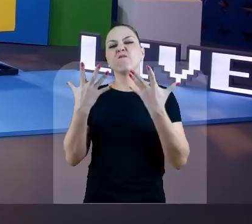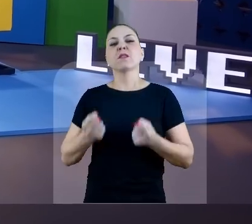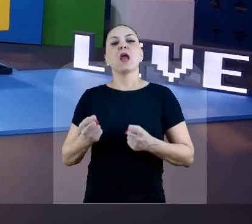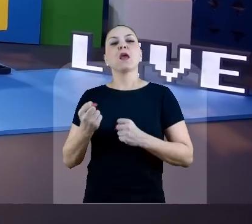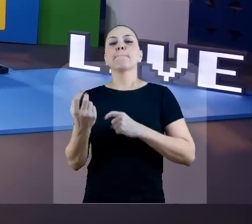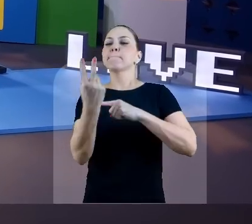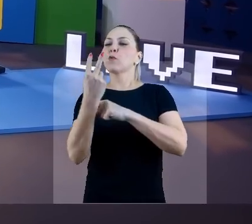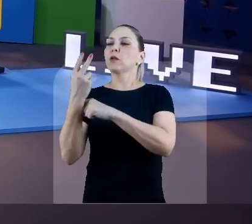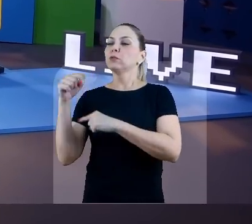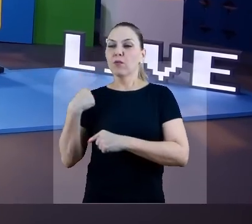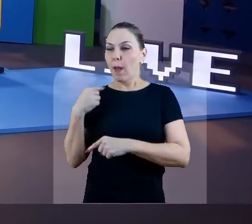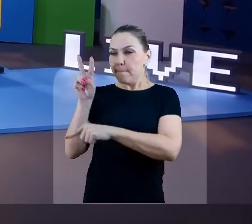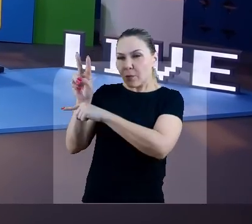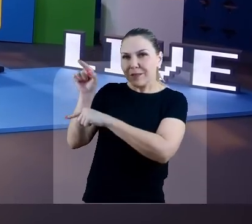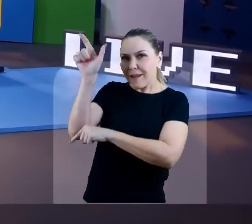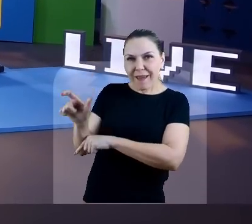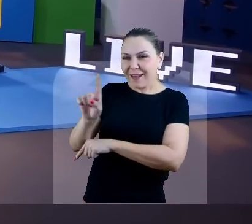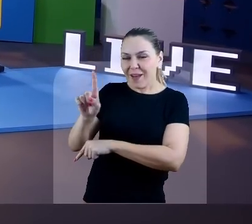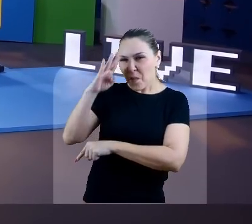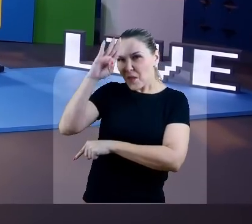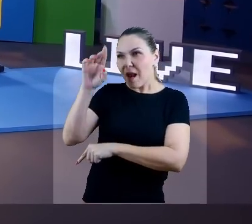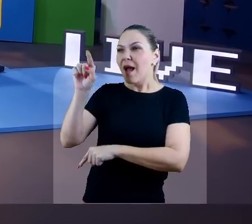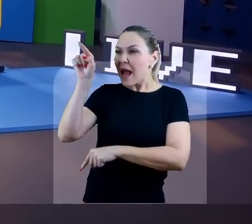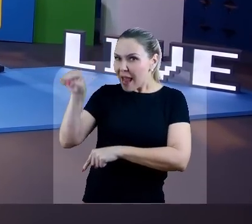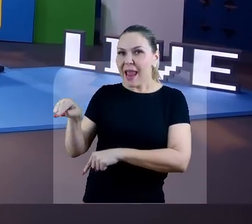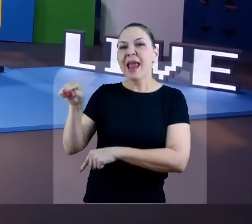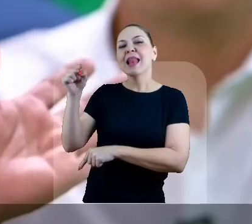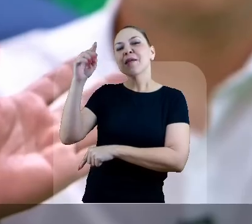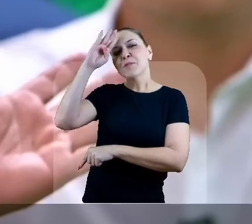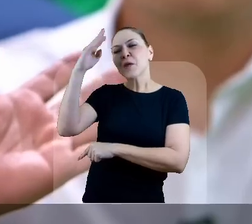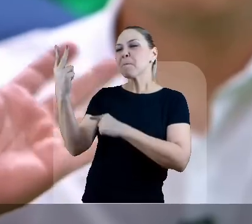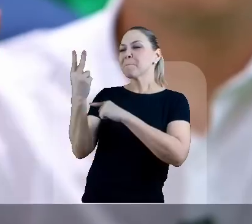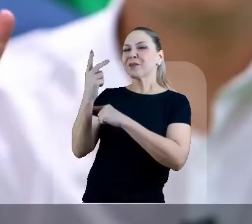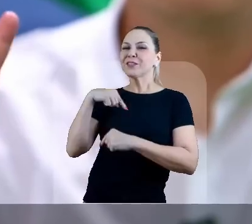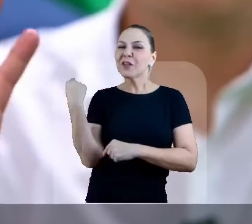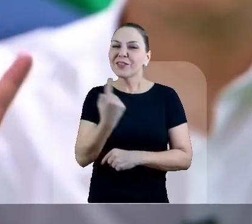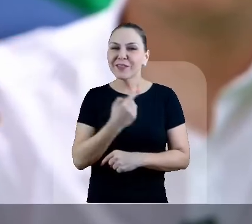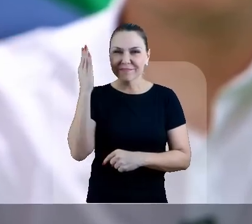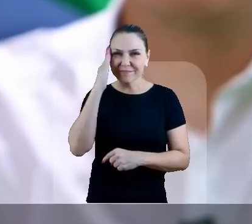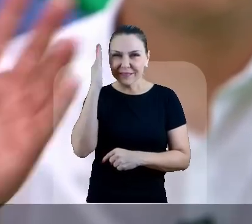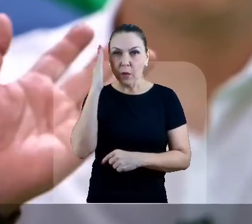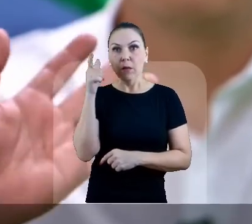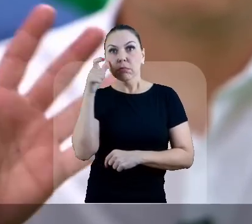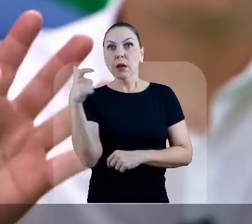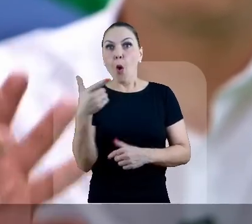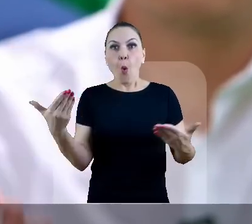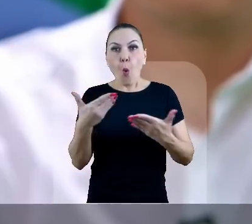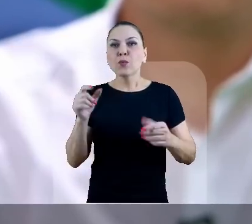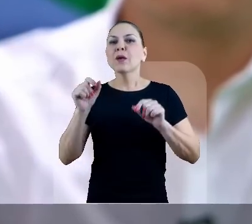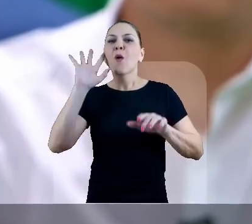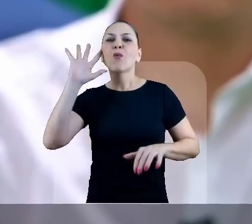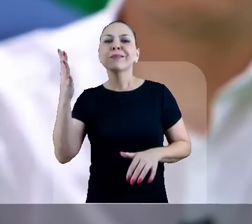vez da gente proteger ele, que ele protegia a gente. Isso é uma coisa interessante, que a gente não vê acontecer. Quando a gente vê